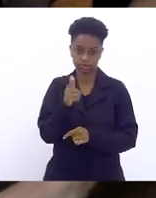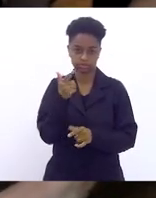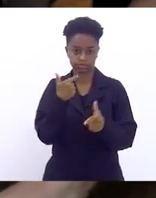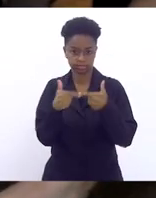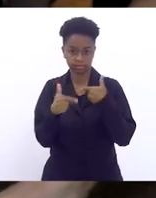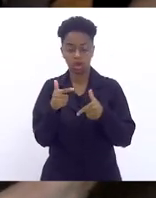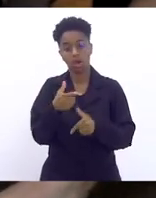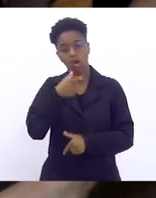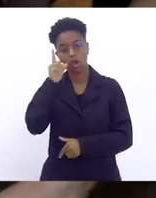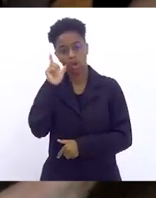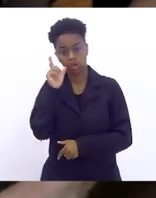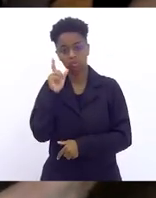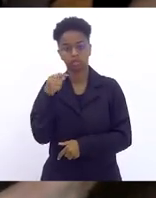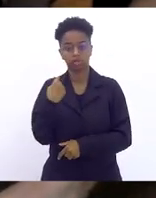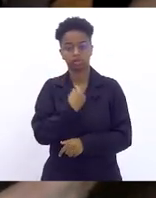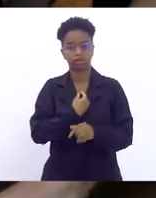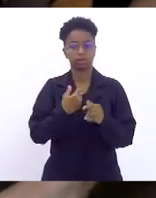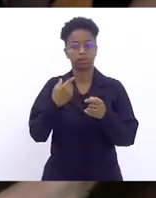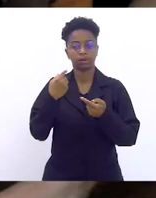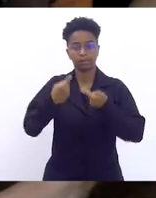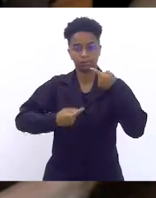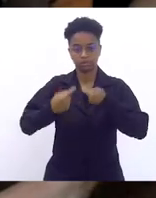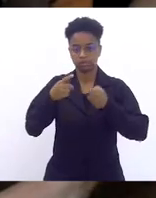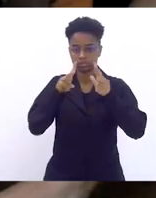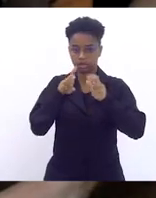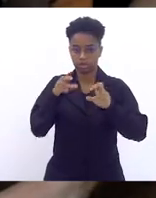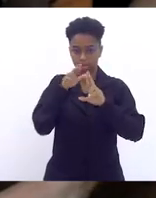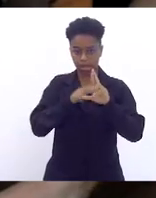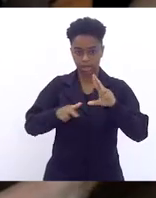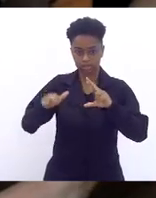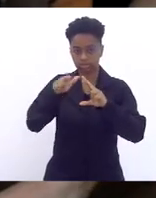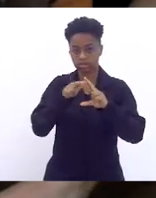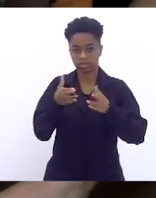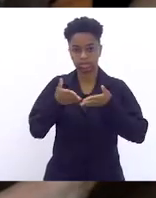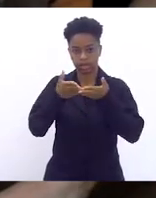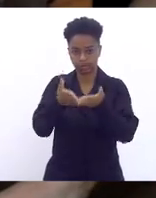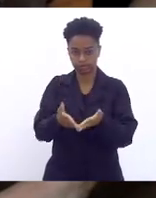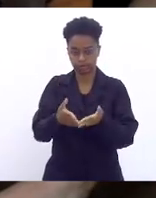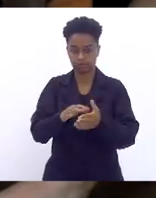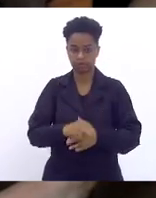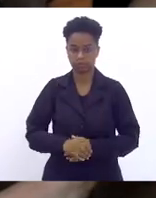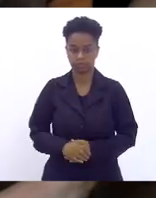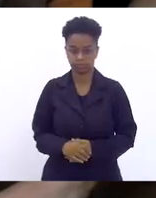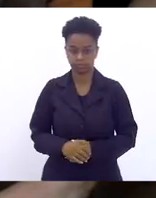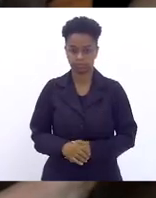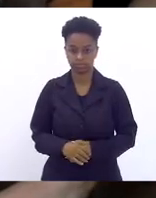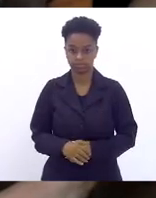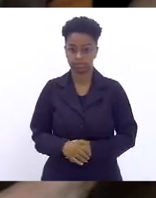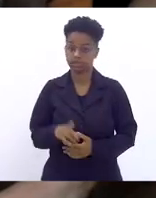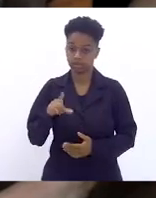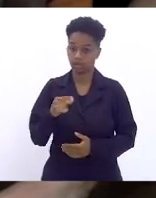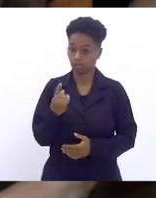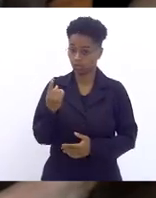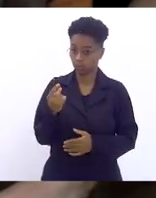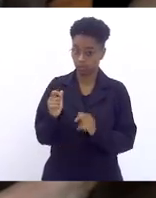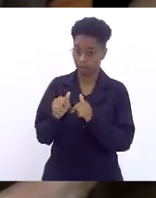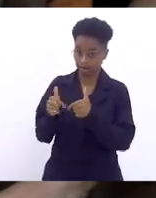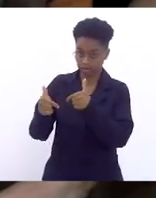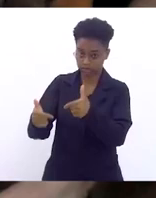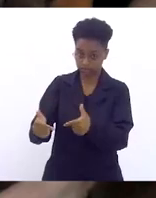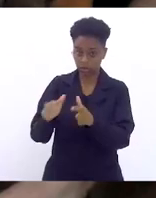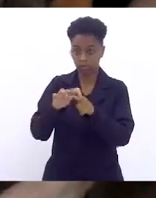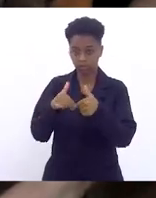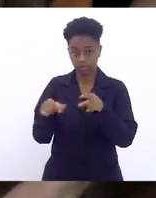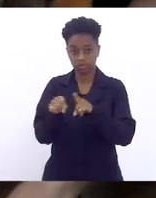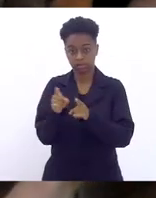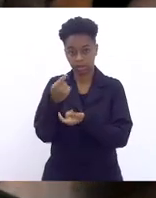aqui na sessão ordinária questão da reciclagem não é naval que é uma das atividades decorrentes também